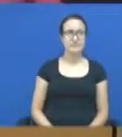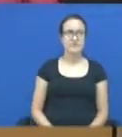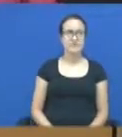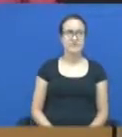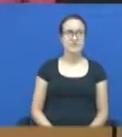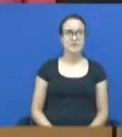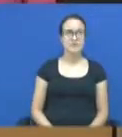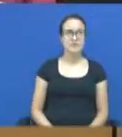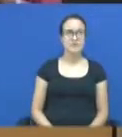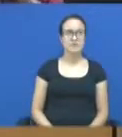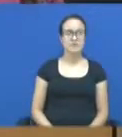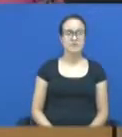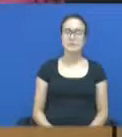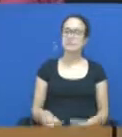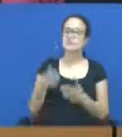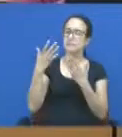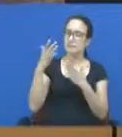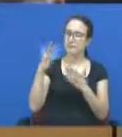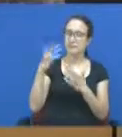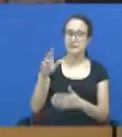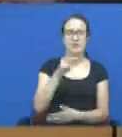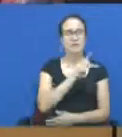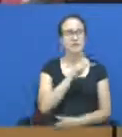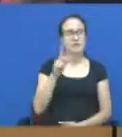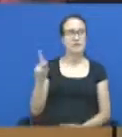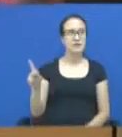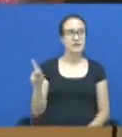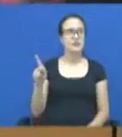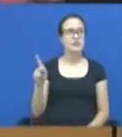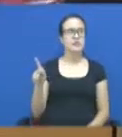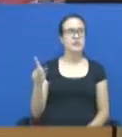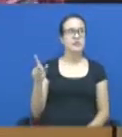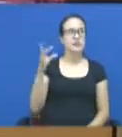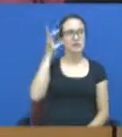Queria parabenizar a presidenta Dilma, mas dispenso.